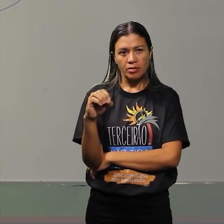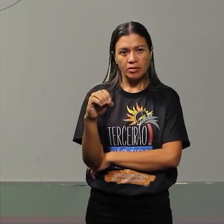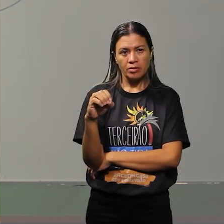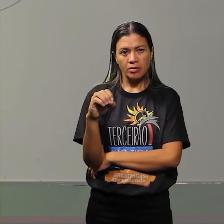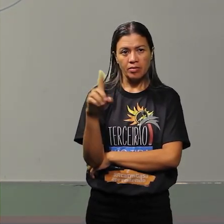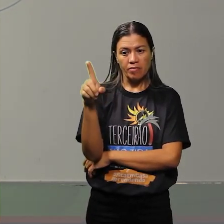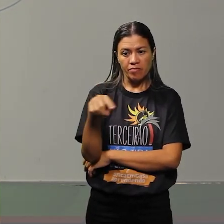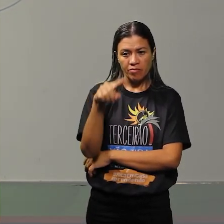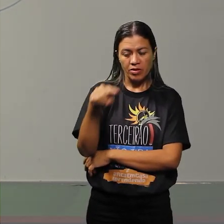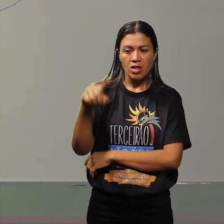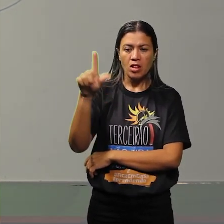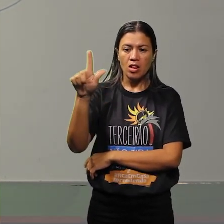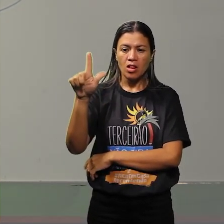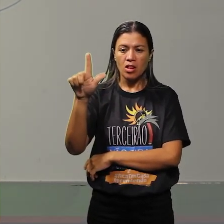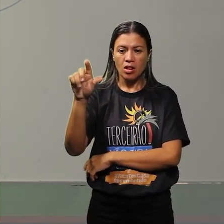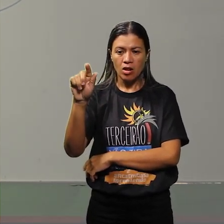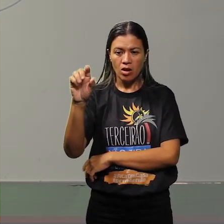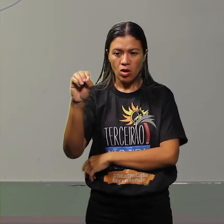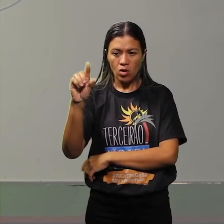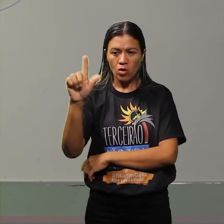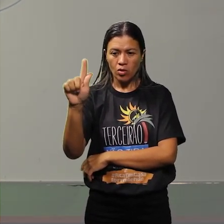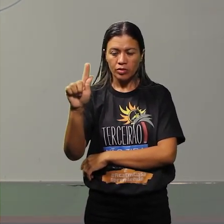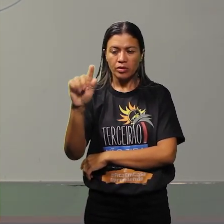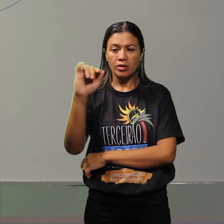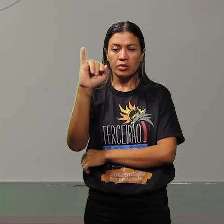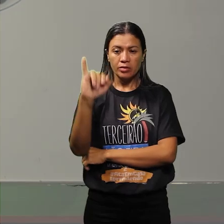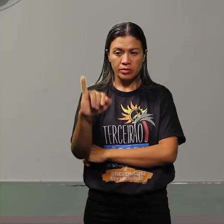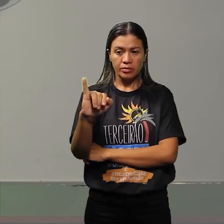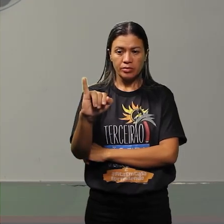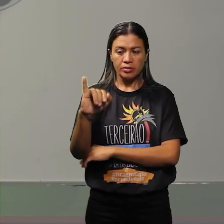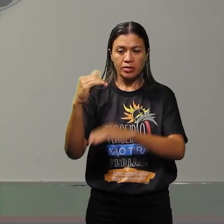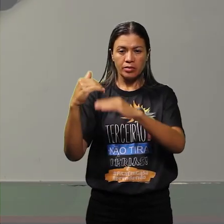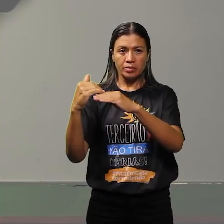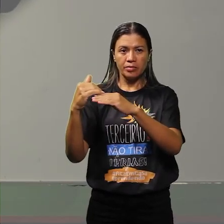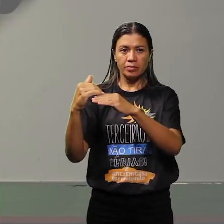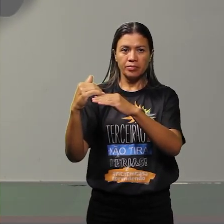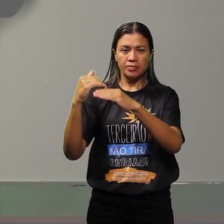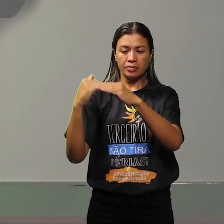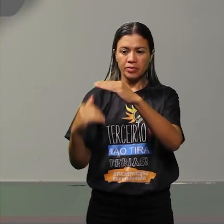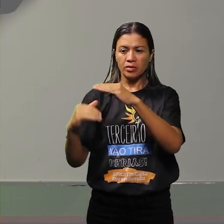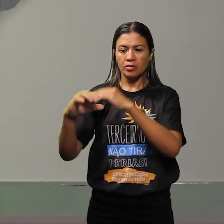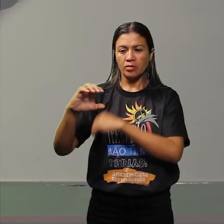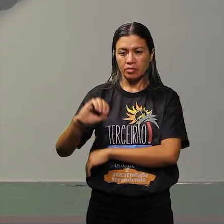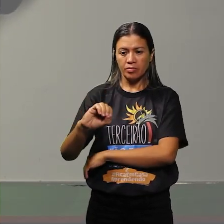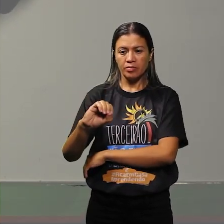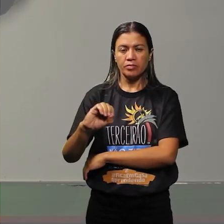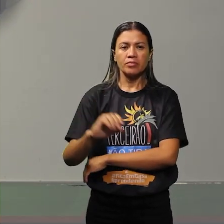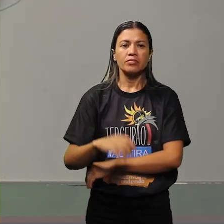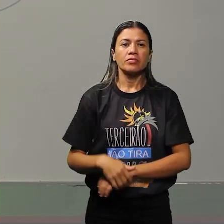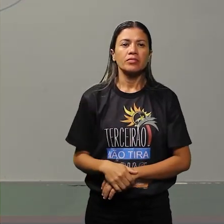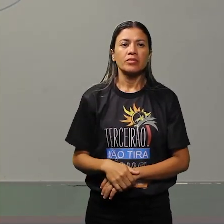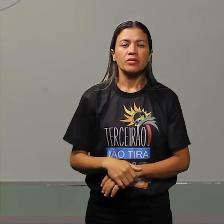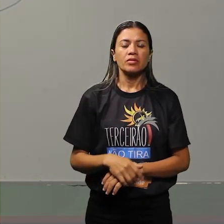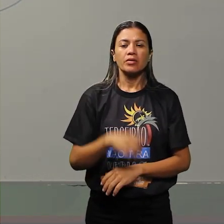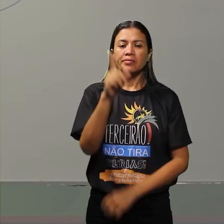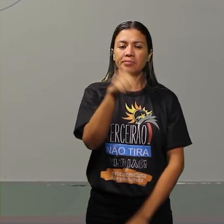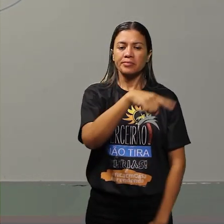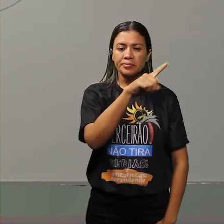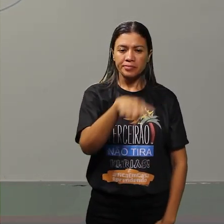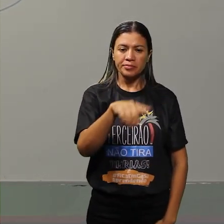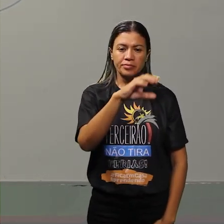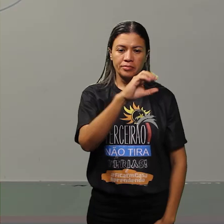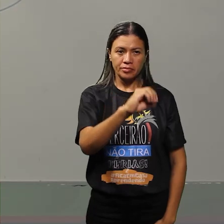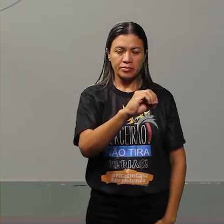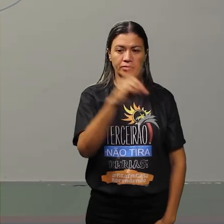o log de I sobre I0. Eu cancelo esse